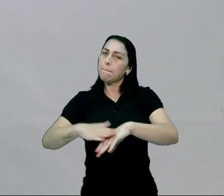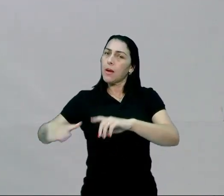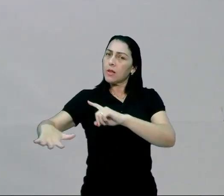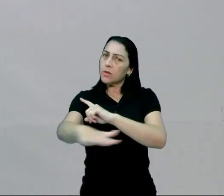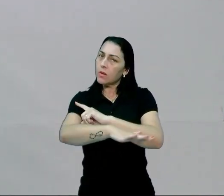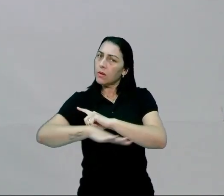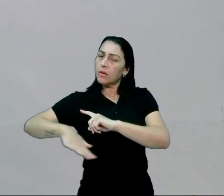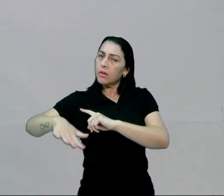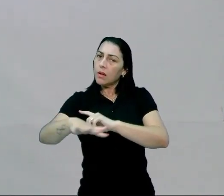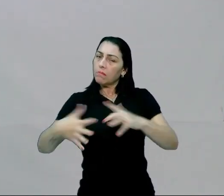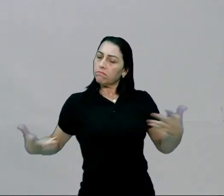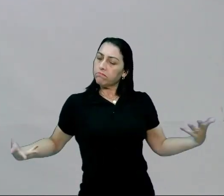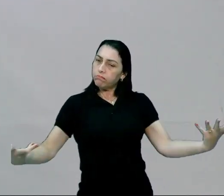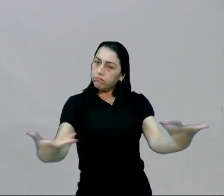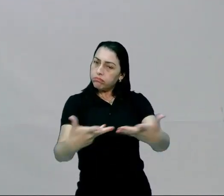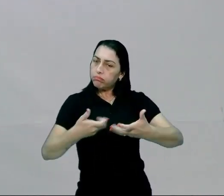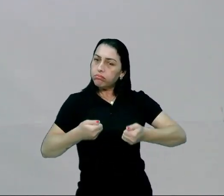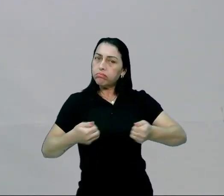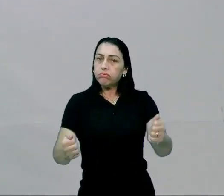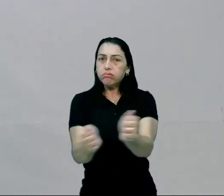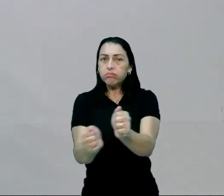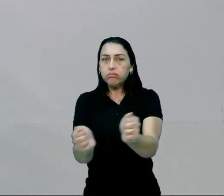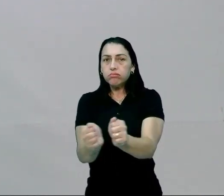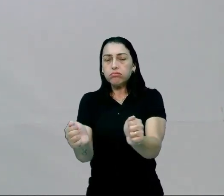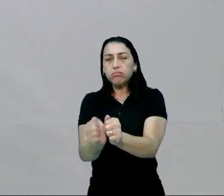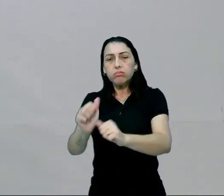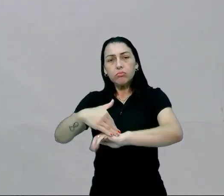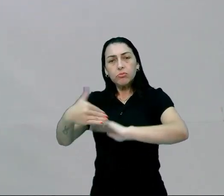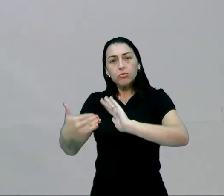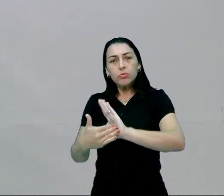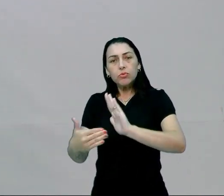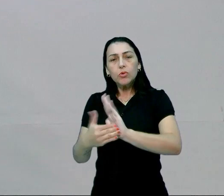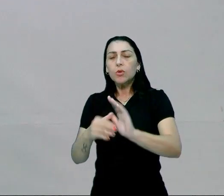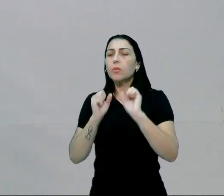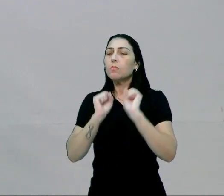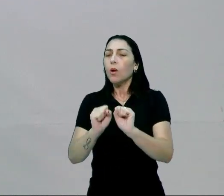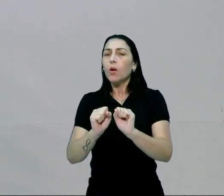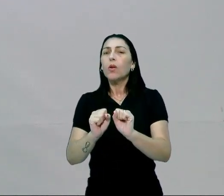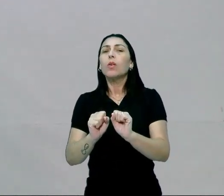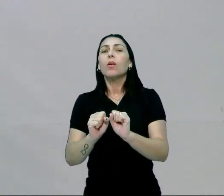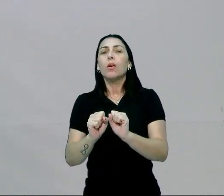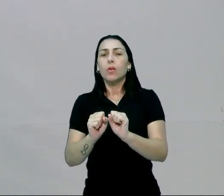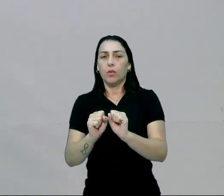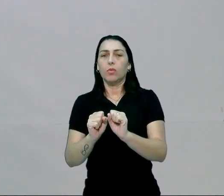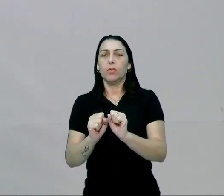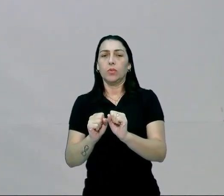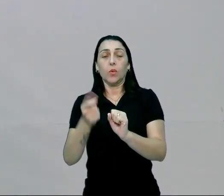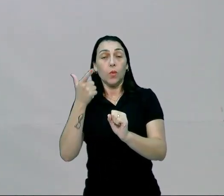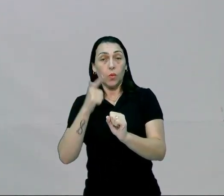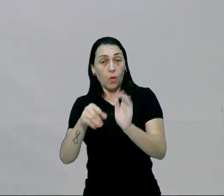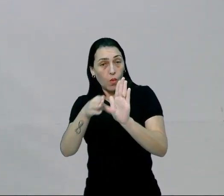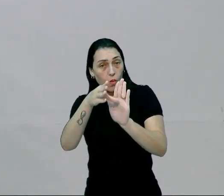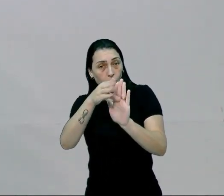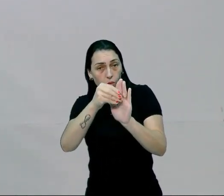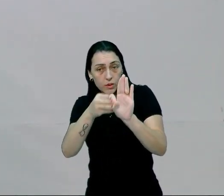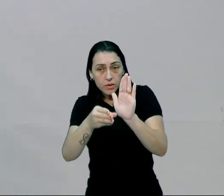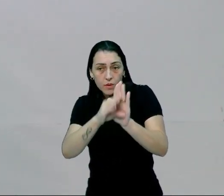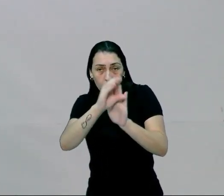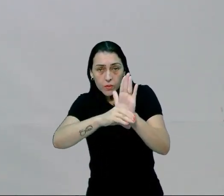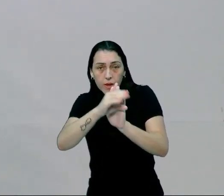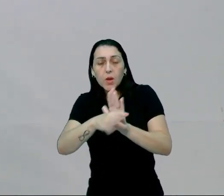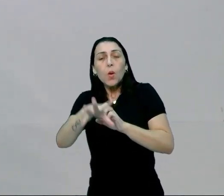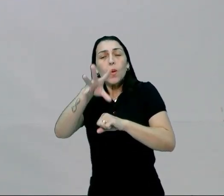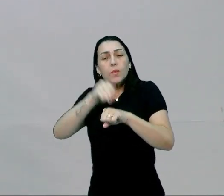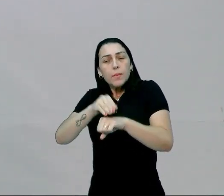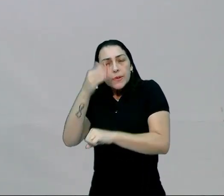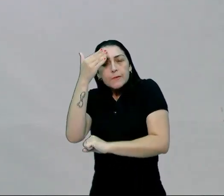mais dinâmica, mais proativa, todo o aspecto que pode, o aspecto conceitual, né, essa parte mais de conhecimento,